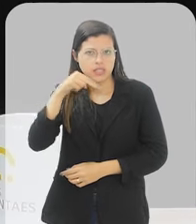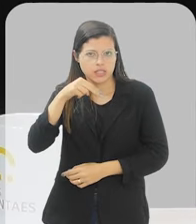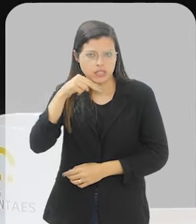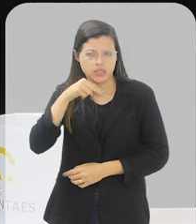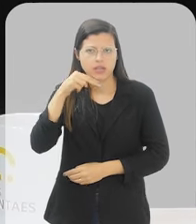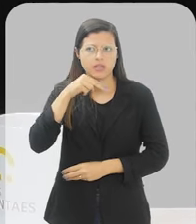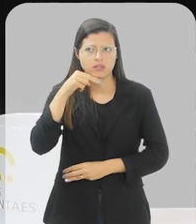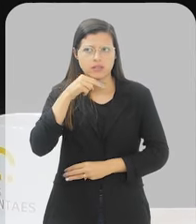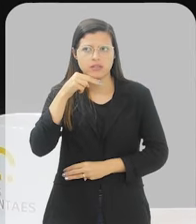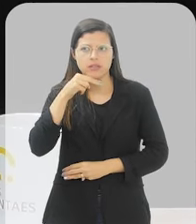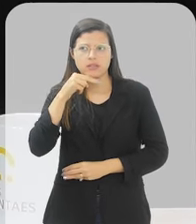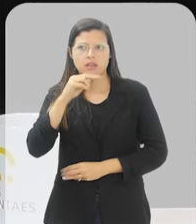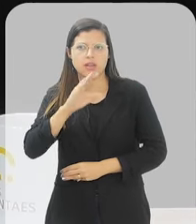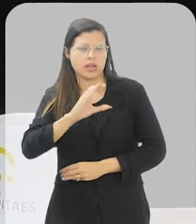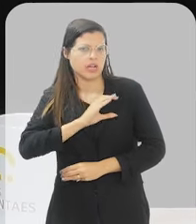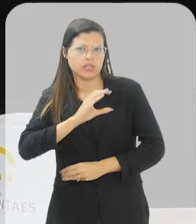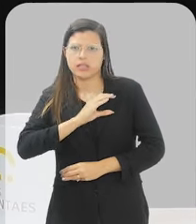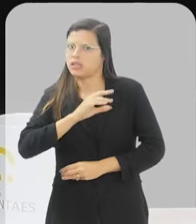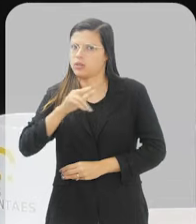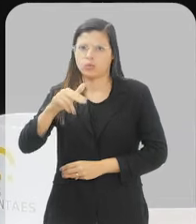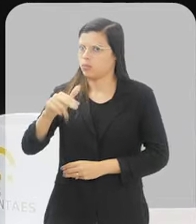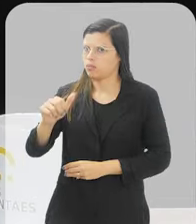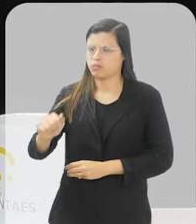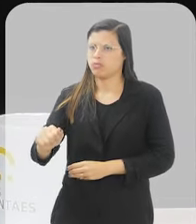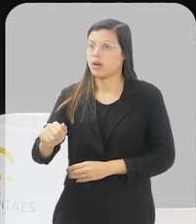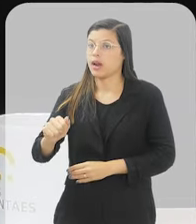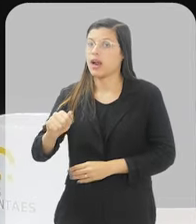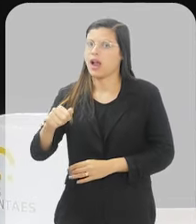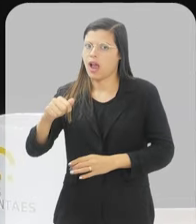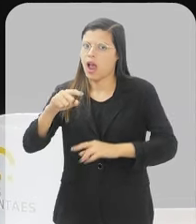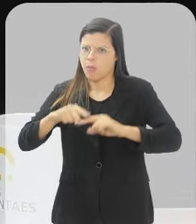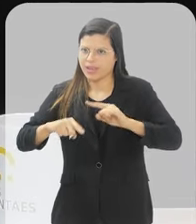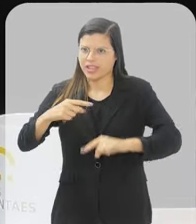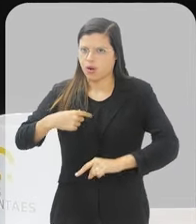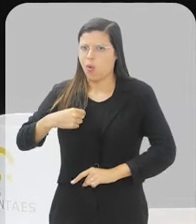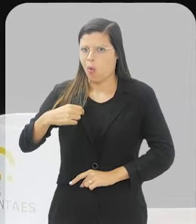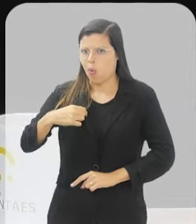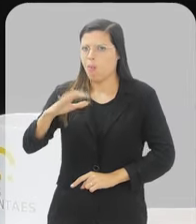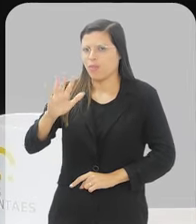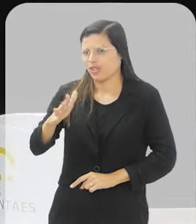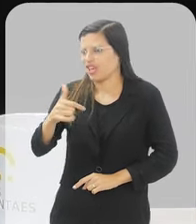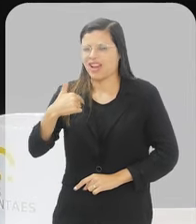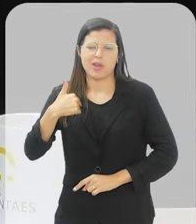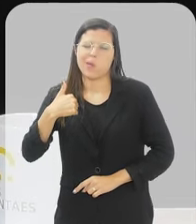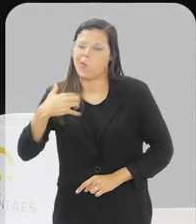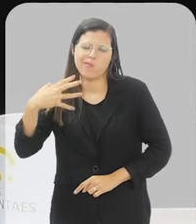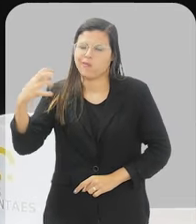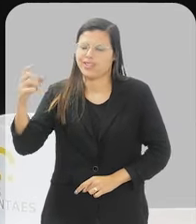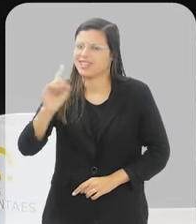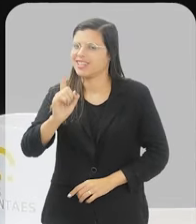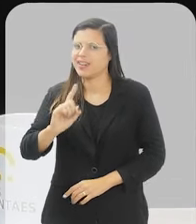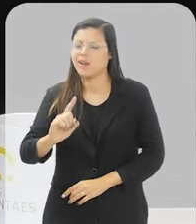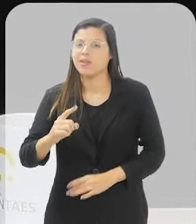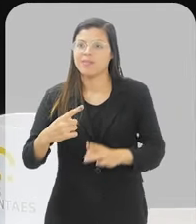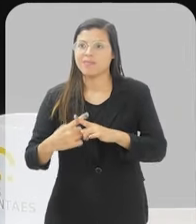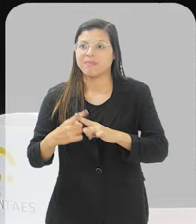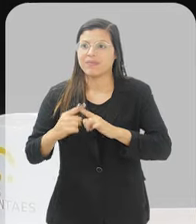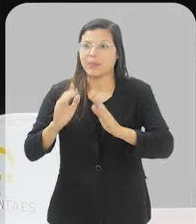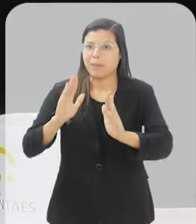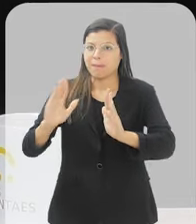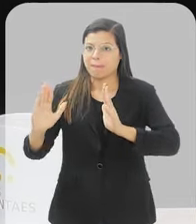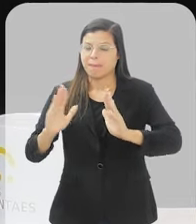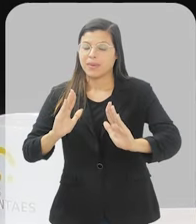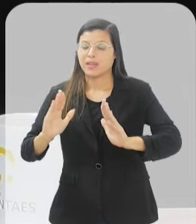Foi ao Nigéria, Canadá? na Foi ao Nigéria. Canadá? Canadá não. Não foi, né? Canadá, minha fantasia foi, eu não fui. É, no Brasil é bom? Porque na época,